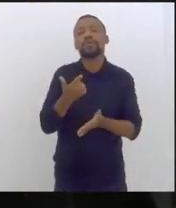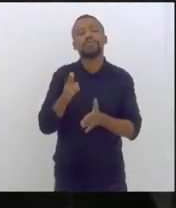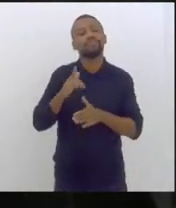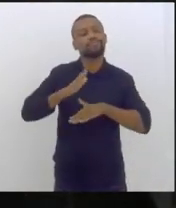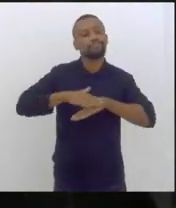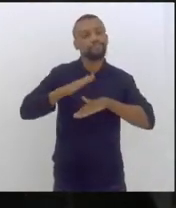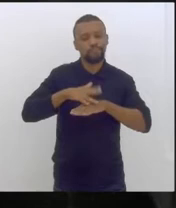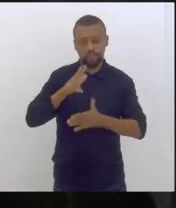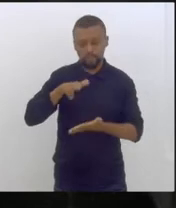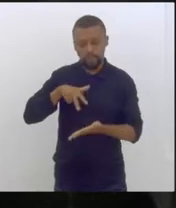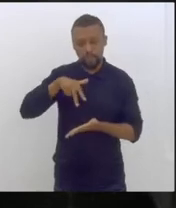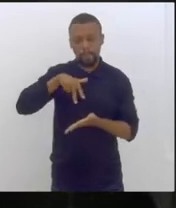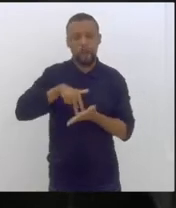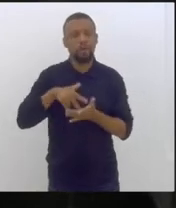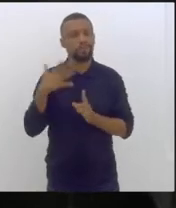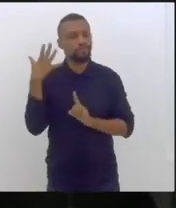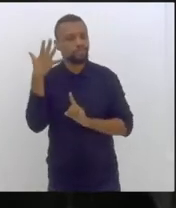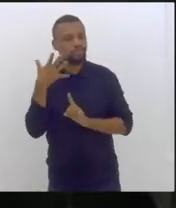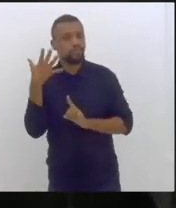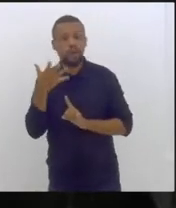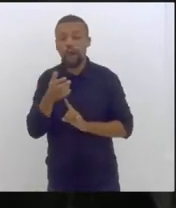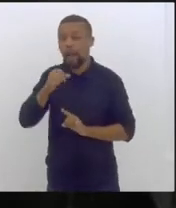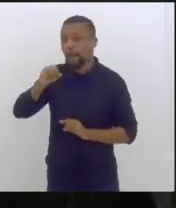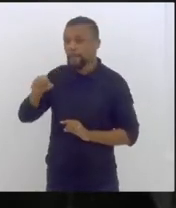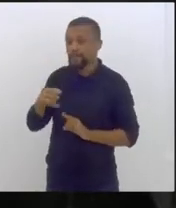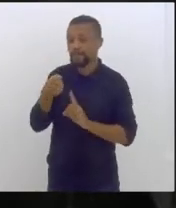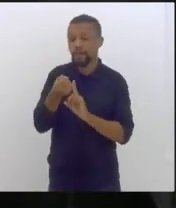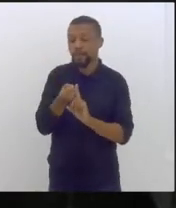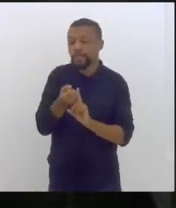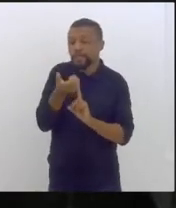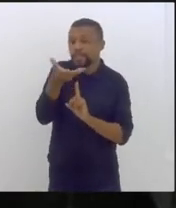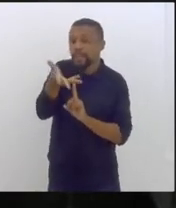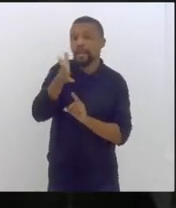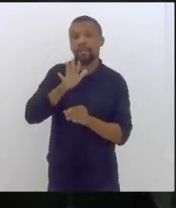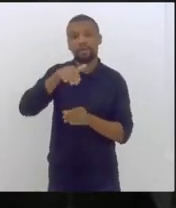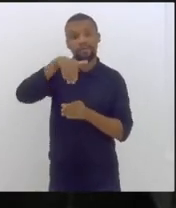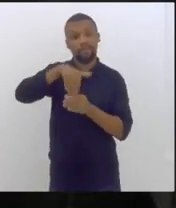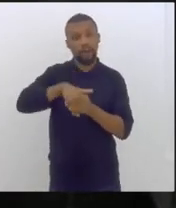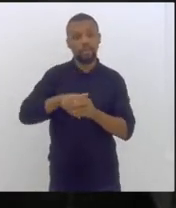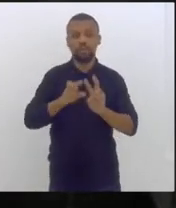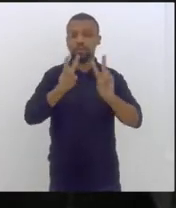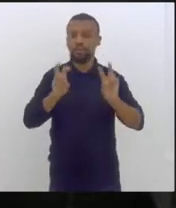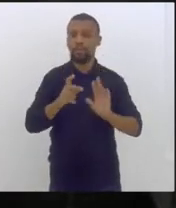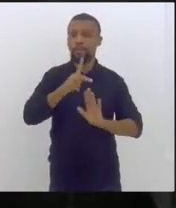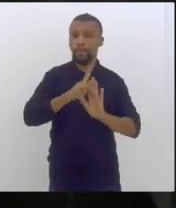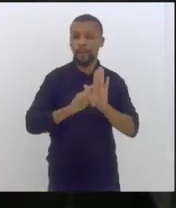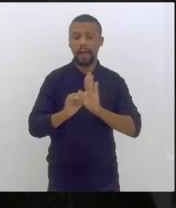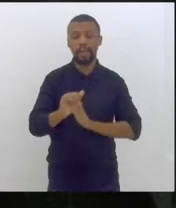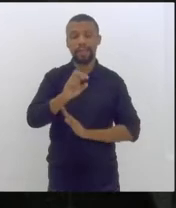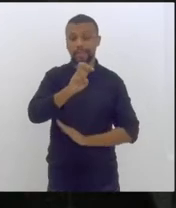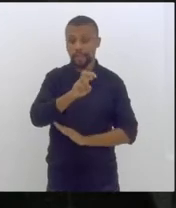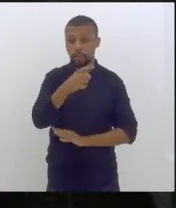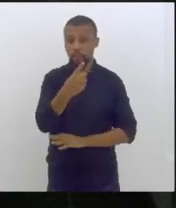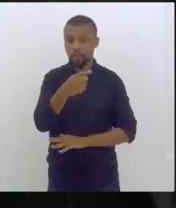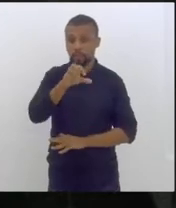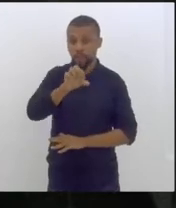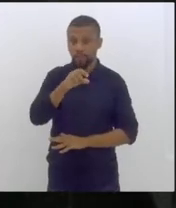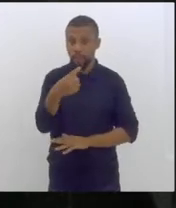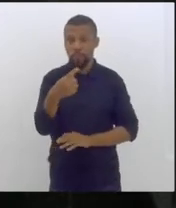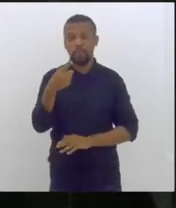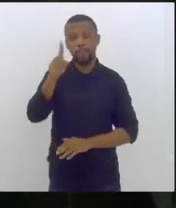em plenário fazer uma declaração de voto sobre o pl519 um de